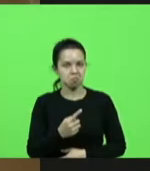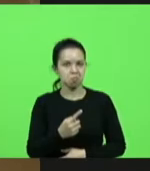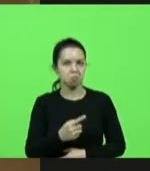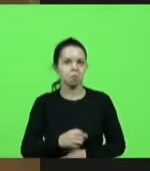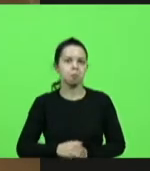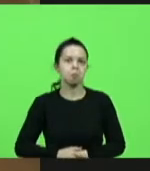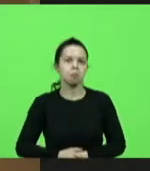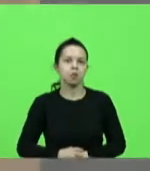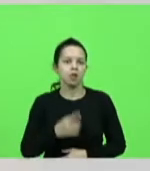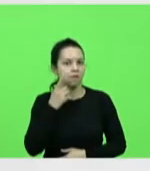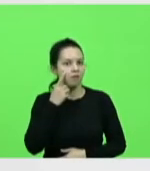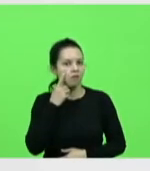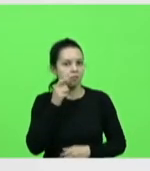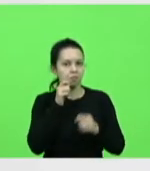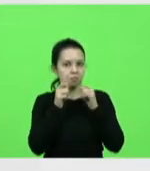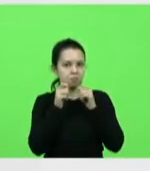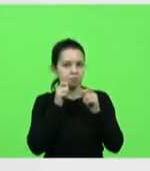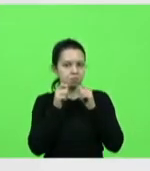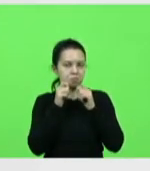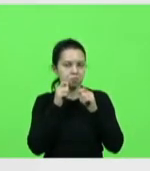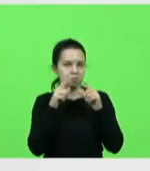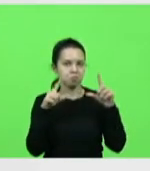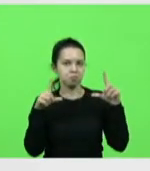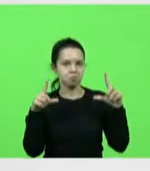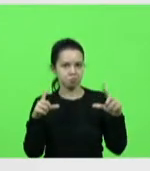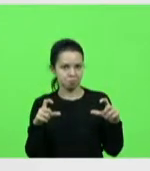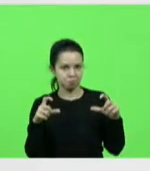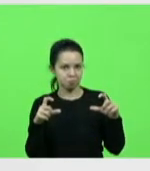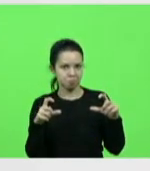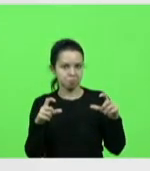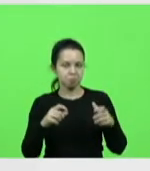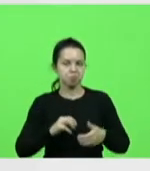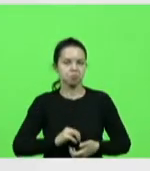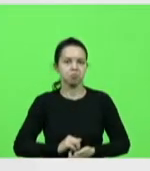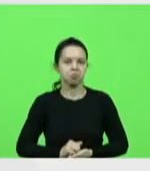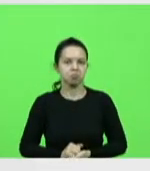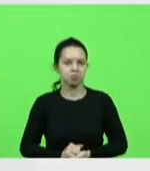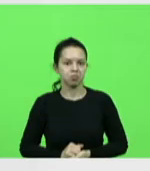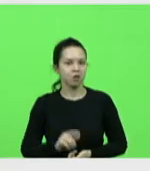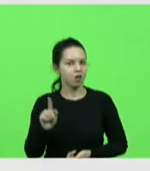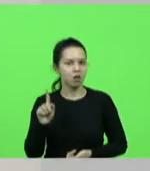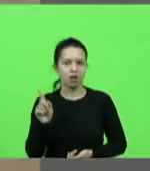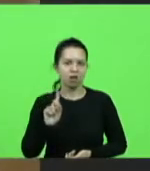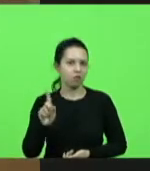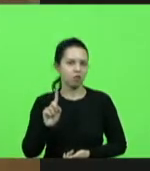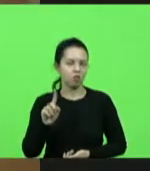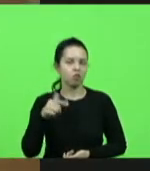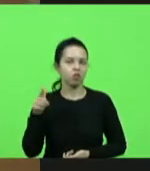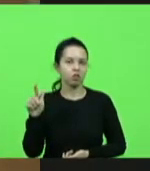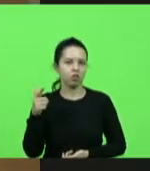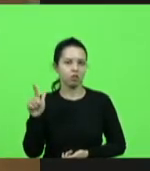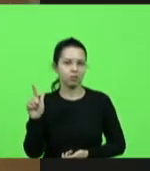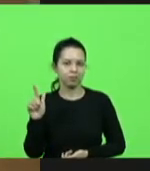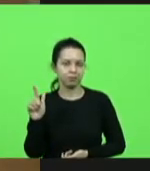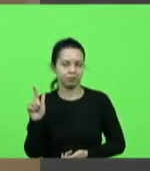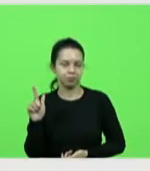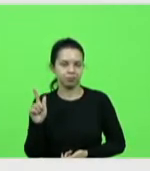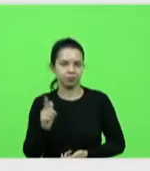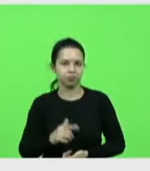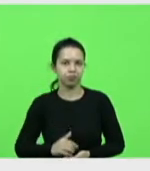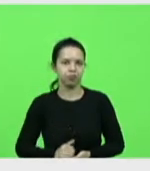assessoria colocar uma imagem que a gente colocou aí. Não essa daí, a outra imagem.